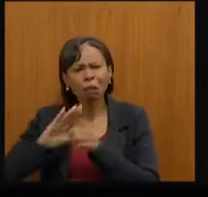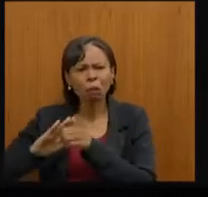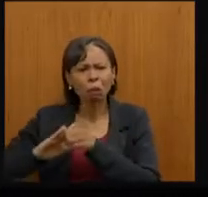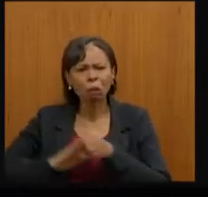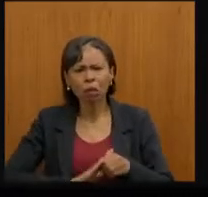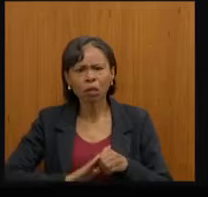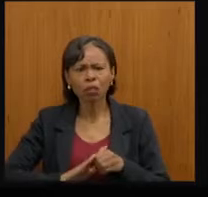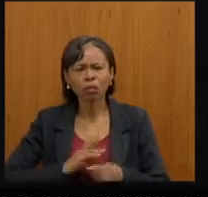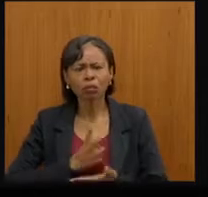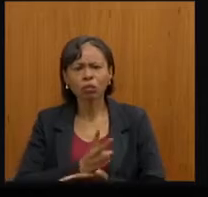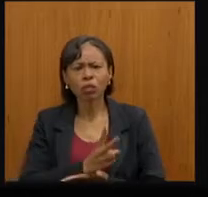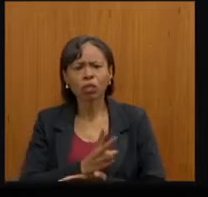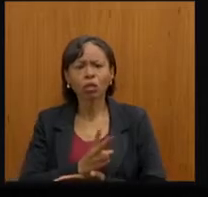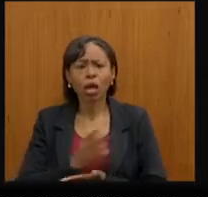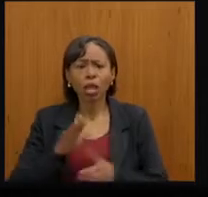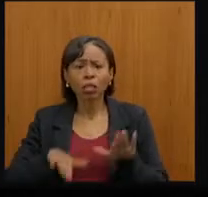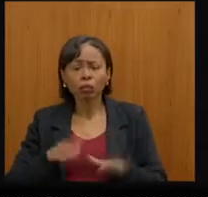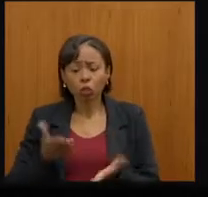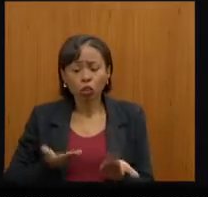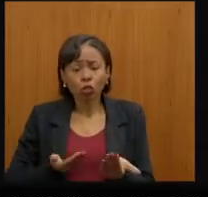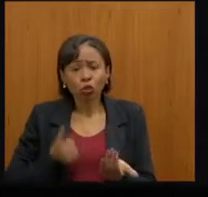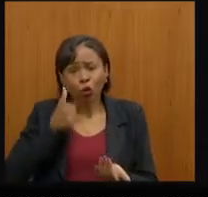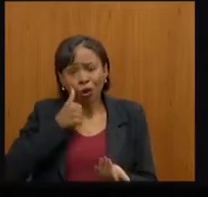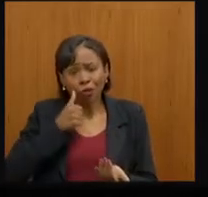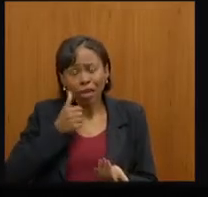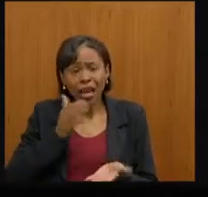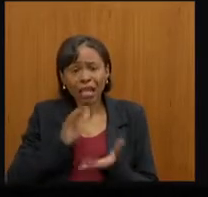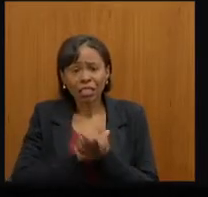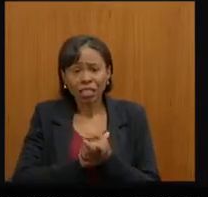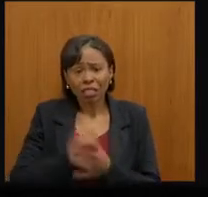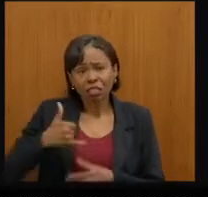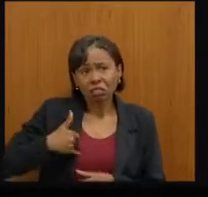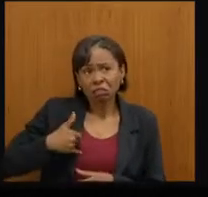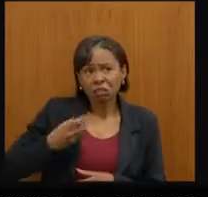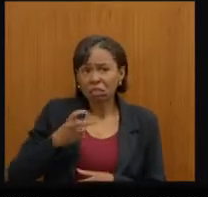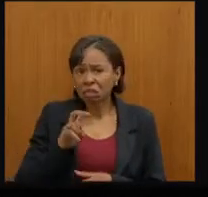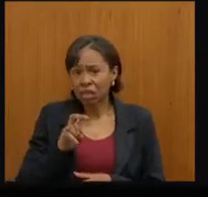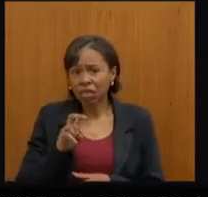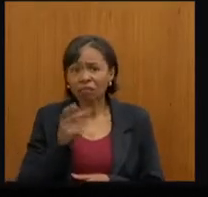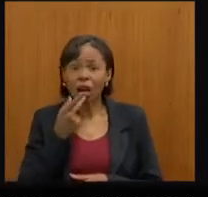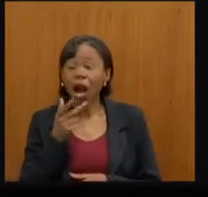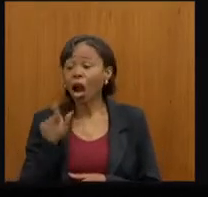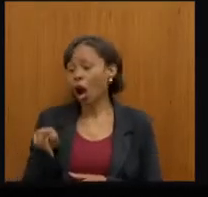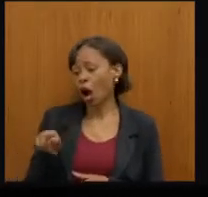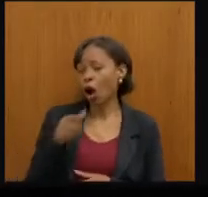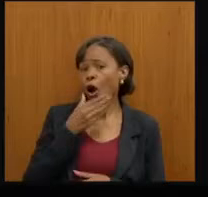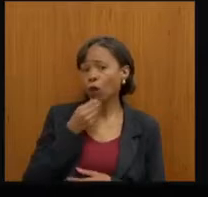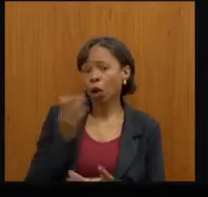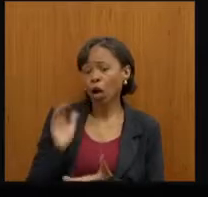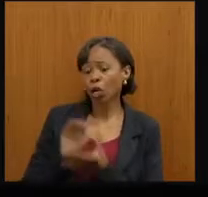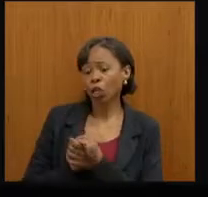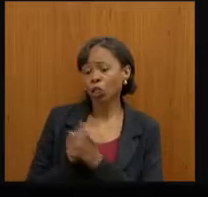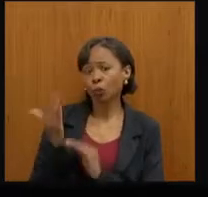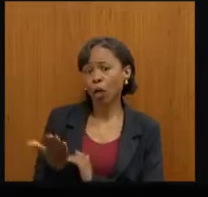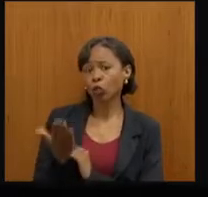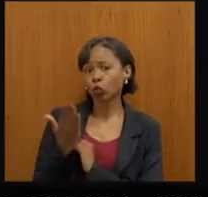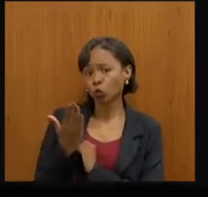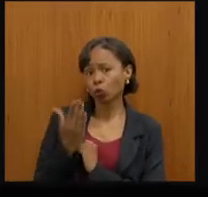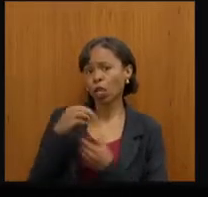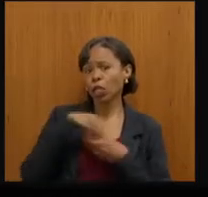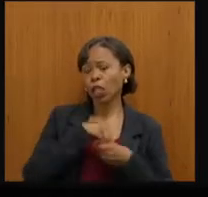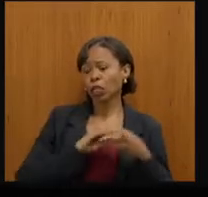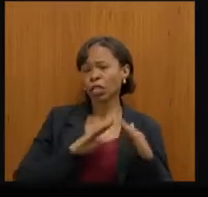novas casados aí com 25 a obra gente o tempo Nossa meu marido me ajuda muito nas tarefas domésticas